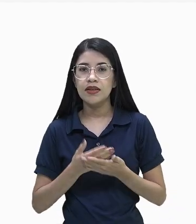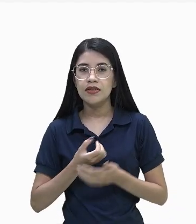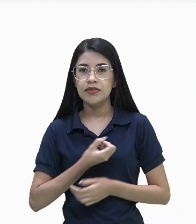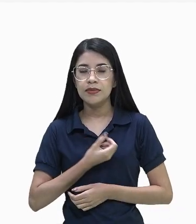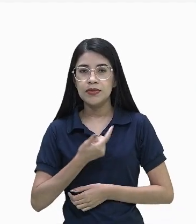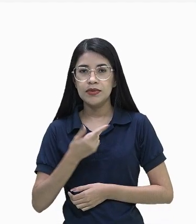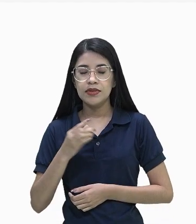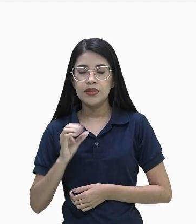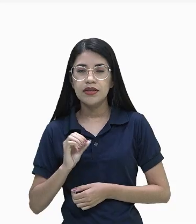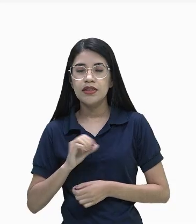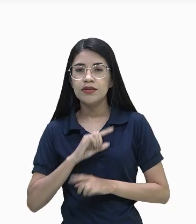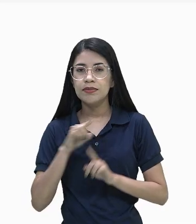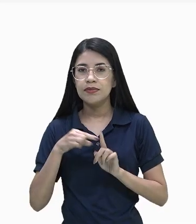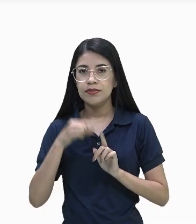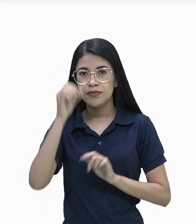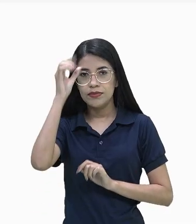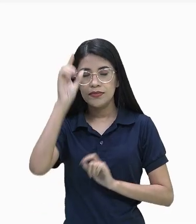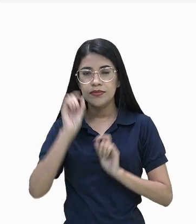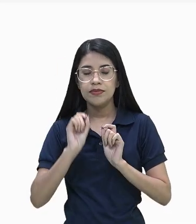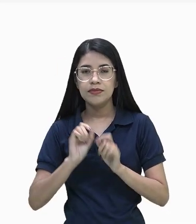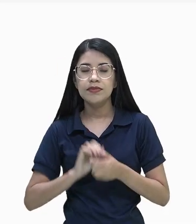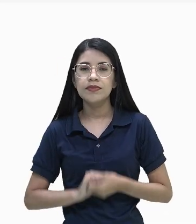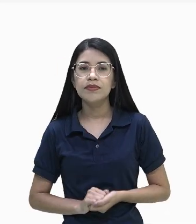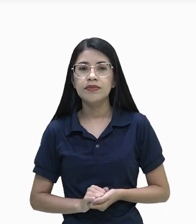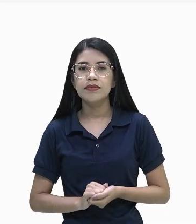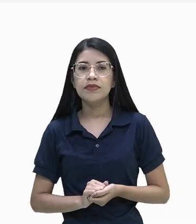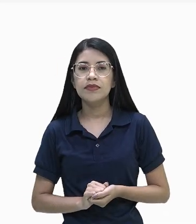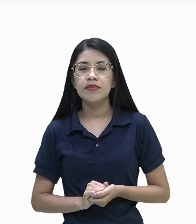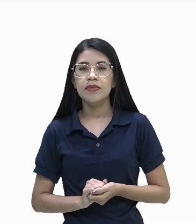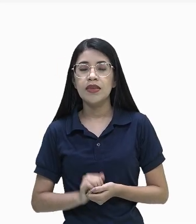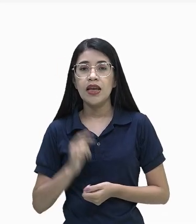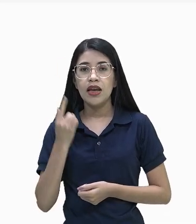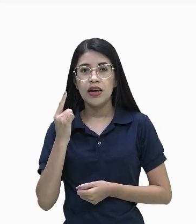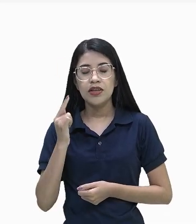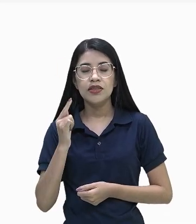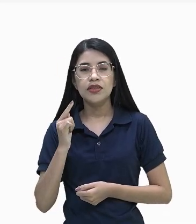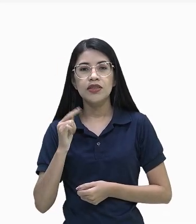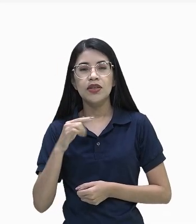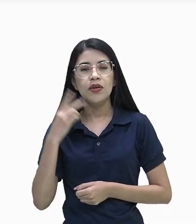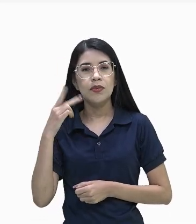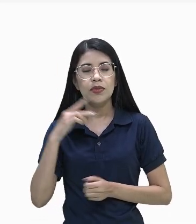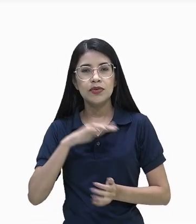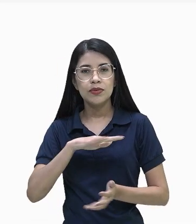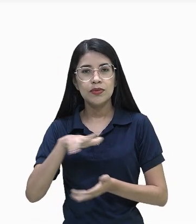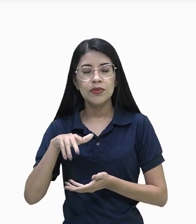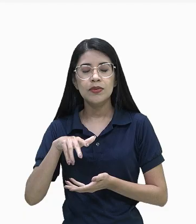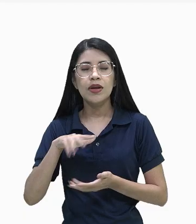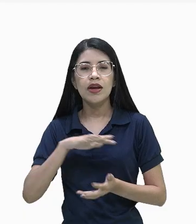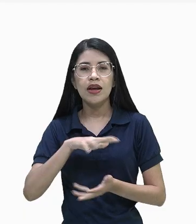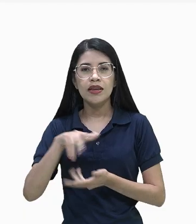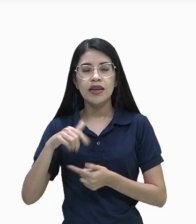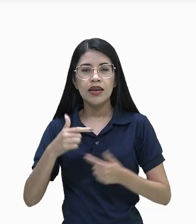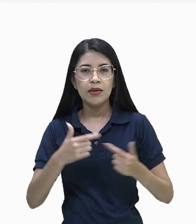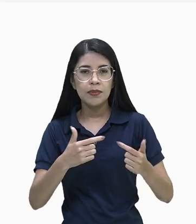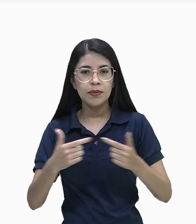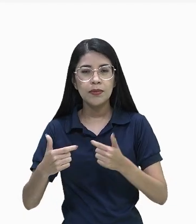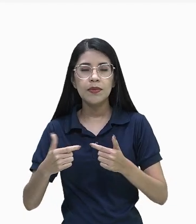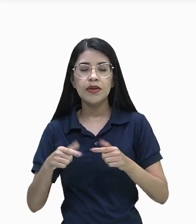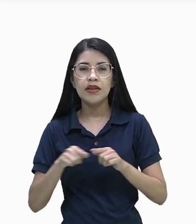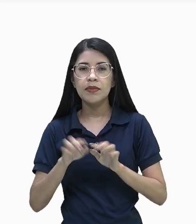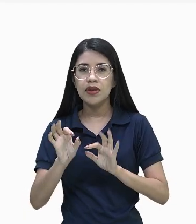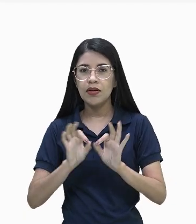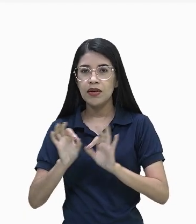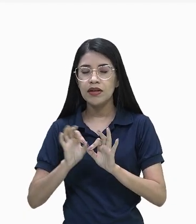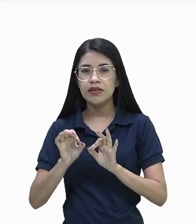número 10 e ela tem como objeto de conhecimento geopolítica, as guerras mundiais e a organização do